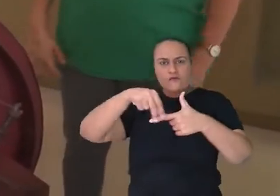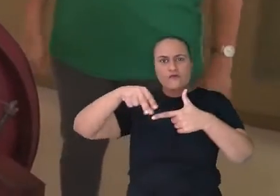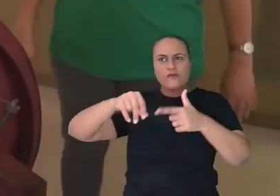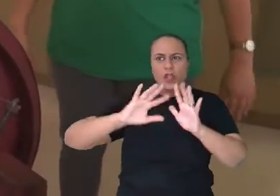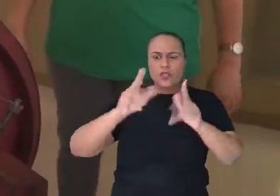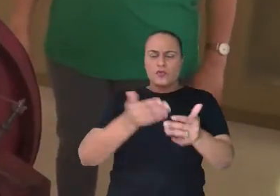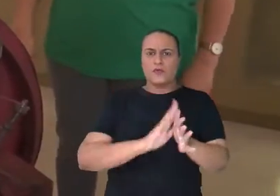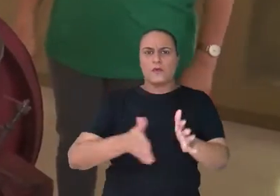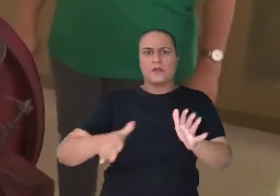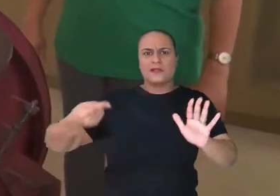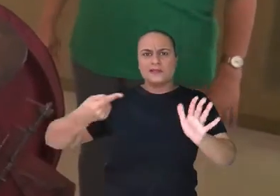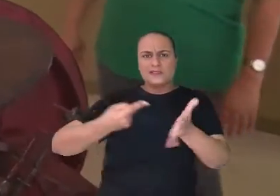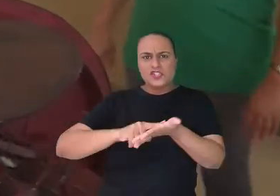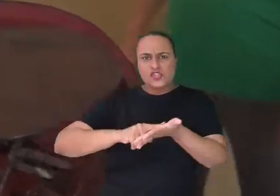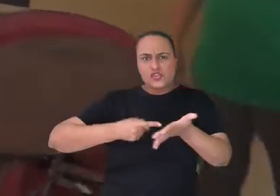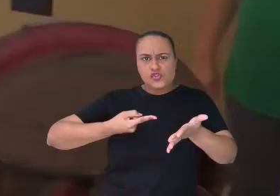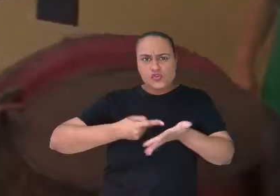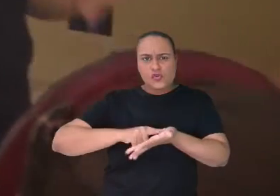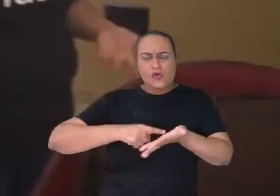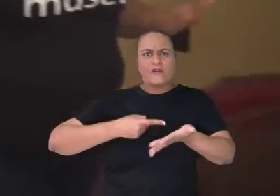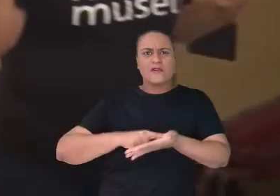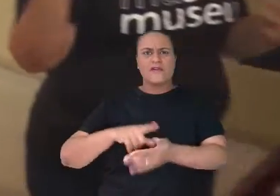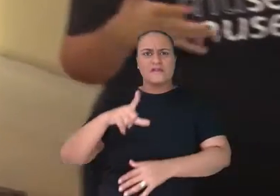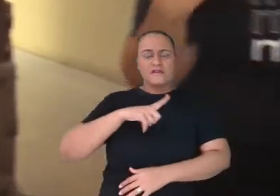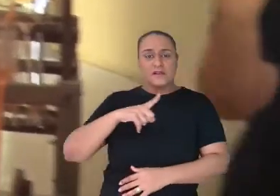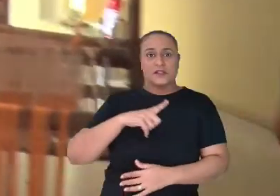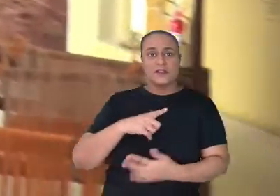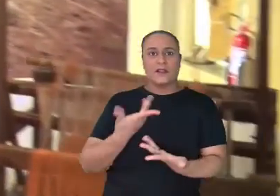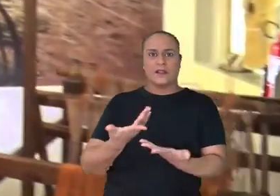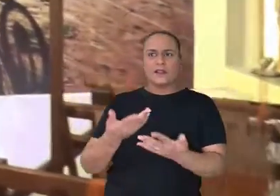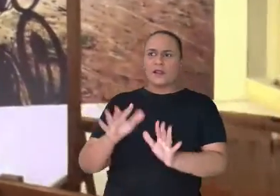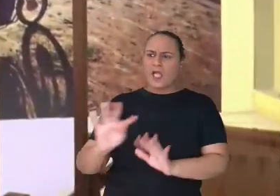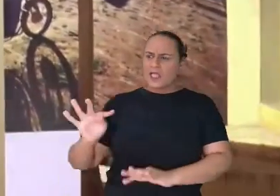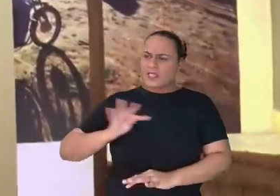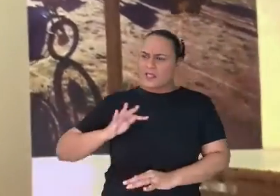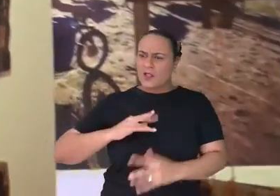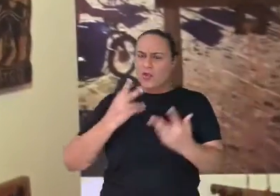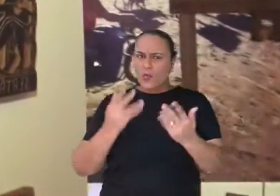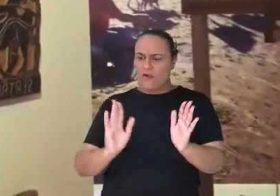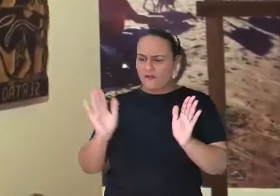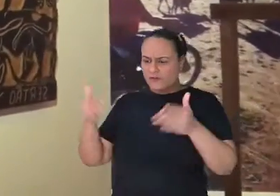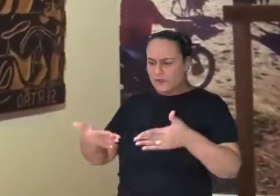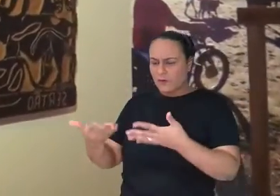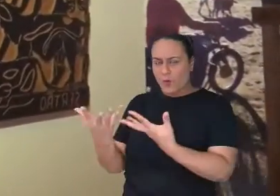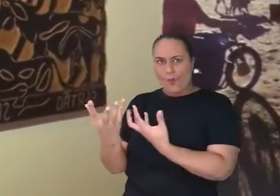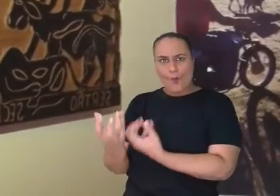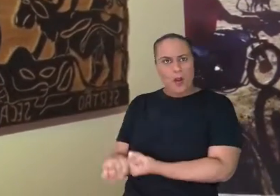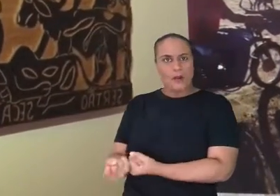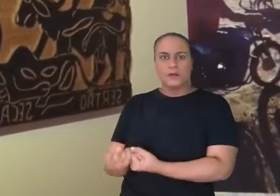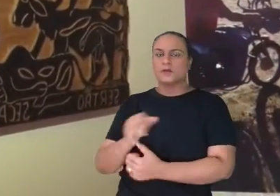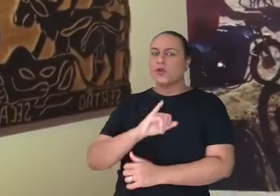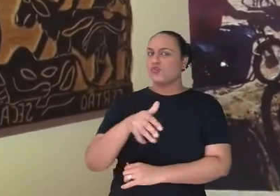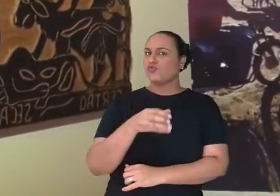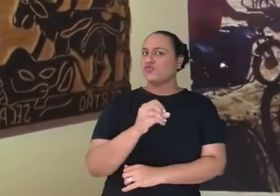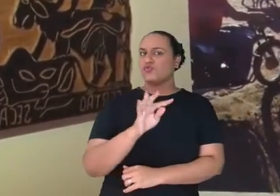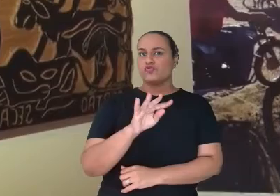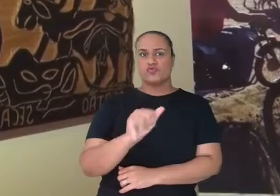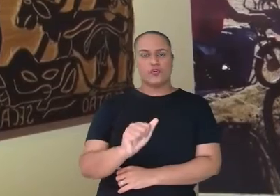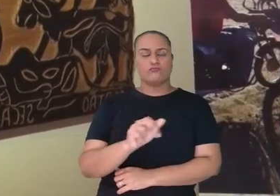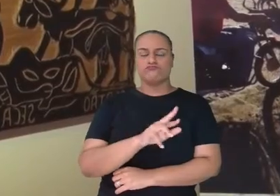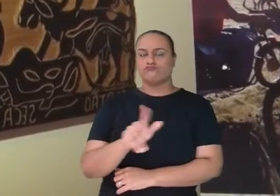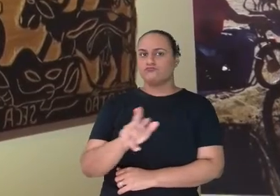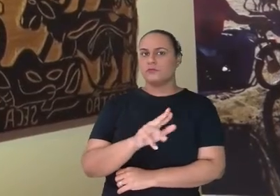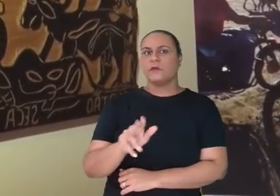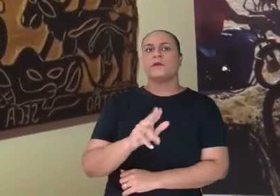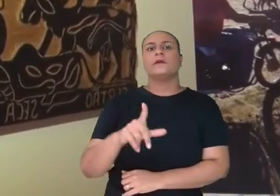processo de estilogravura vai ter essa mesma estética voltada para o sertão, como é o caso de Jota Borges. Você tem obras